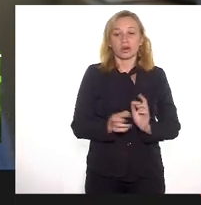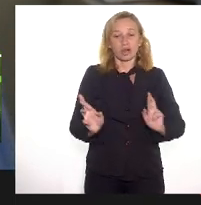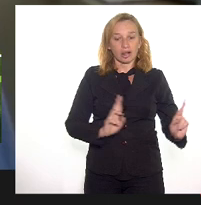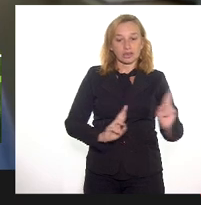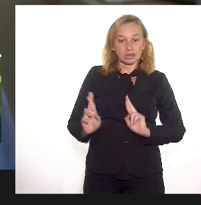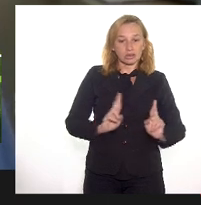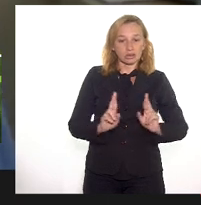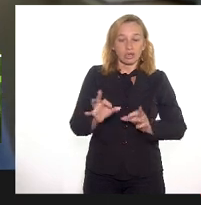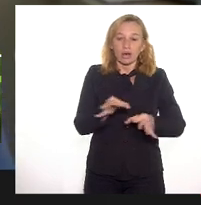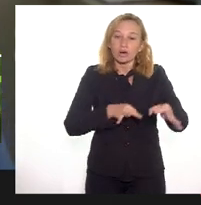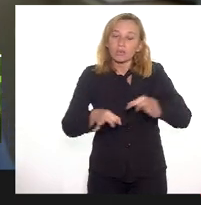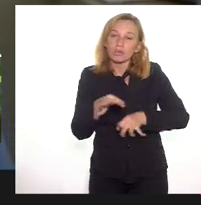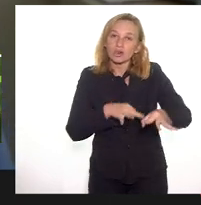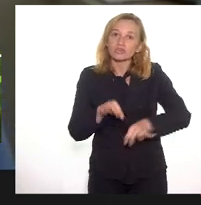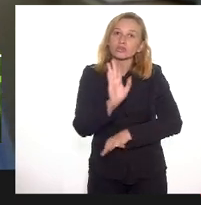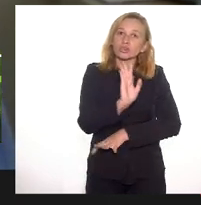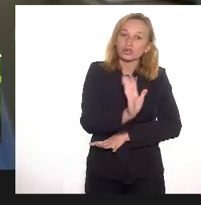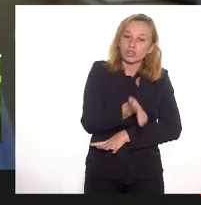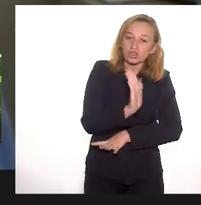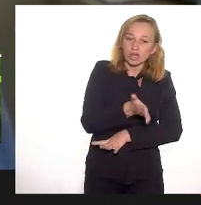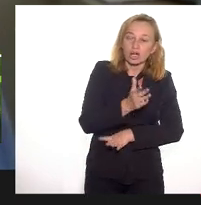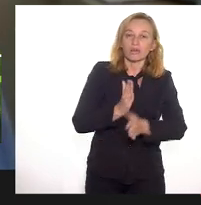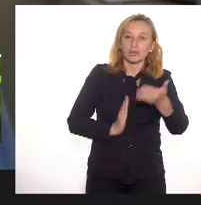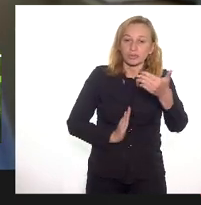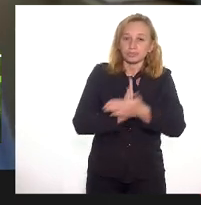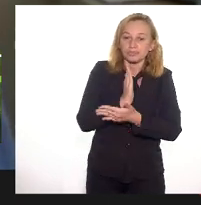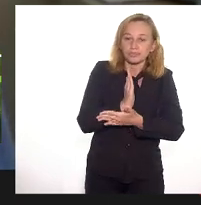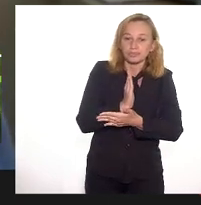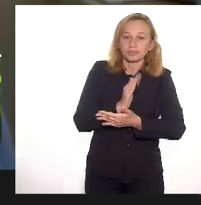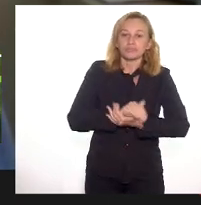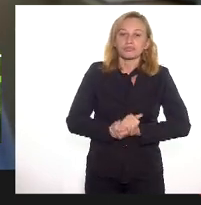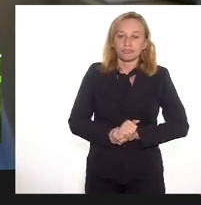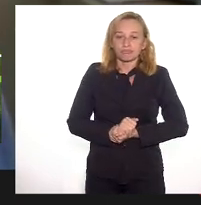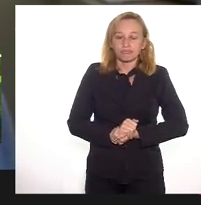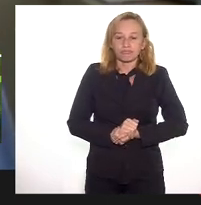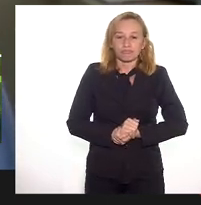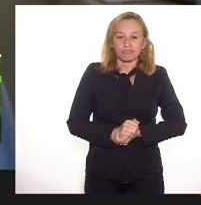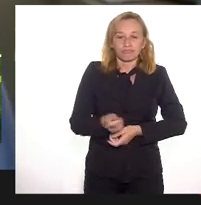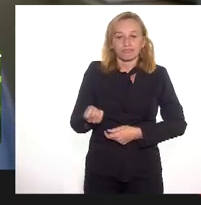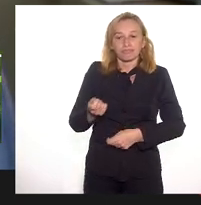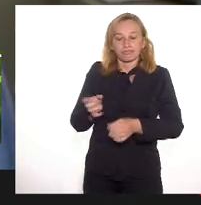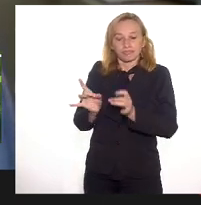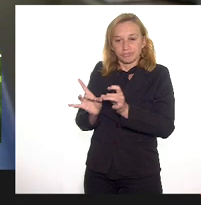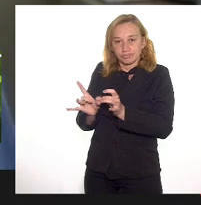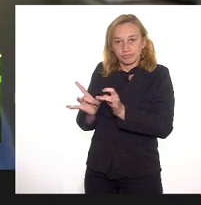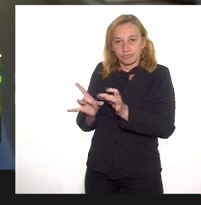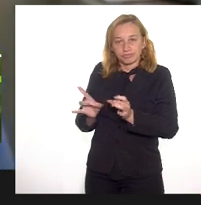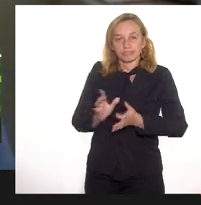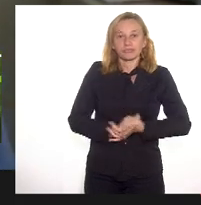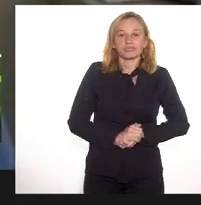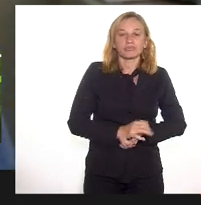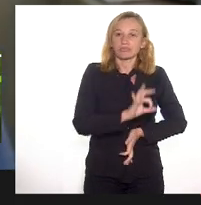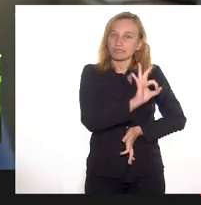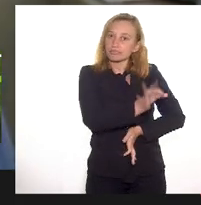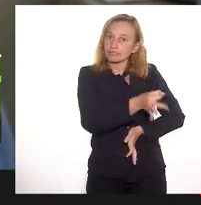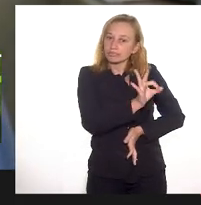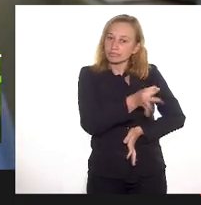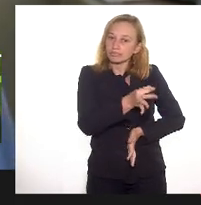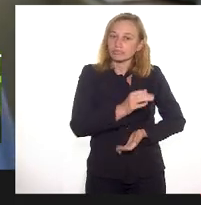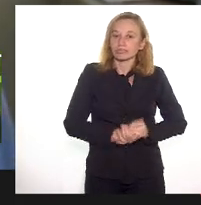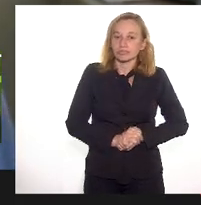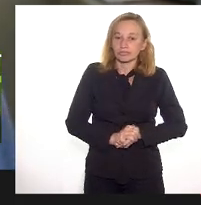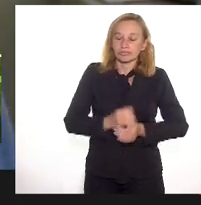a um campo que já teve aprovada a sua comercialização. Exatamente, foi o